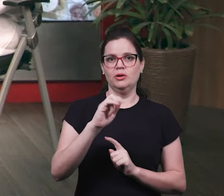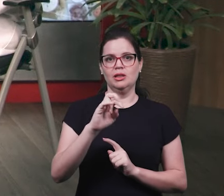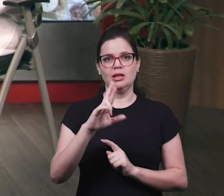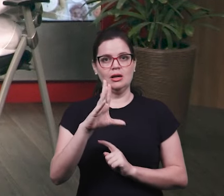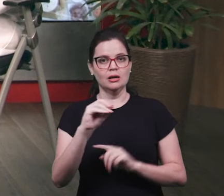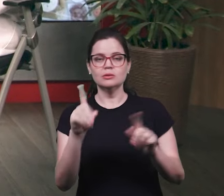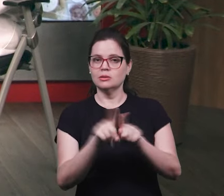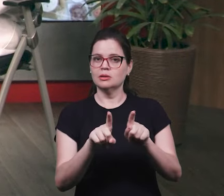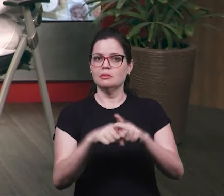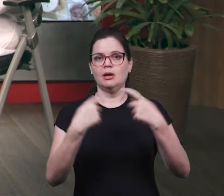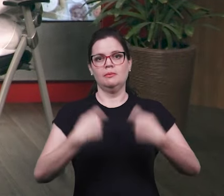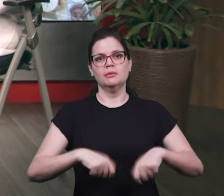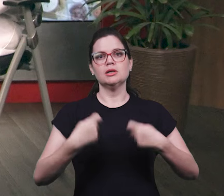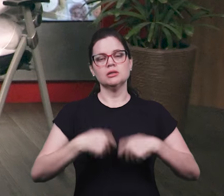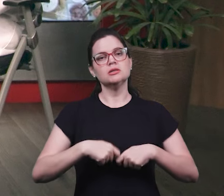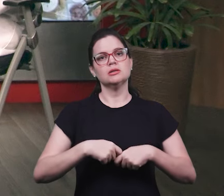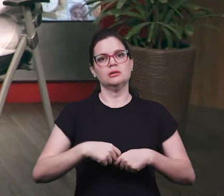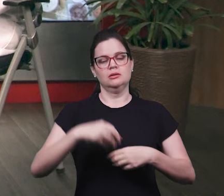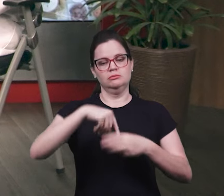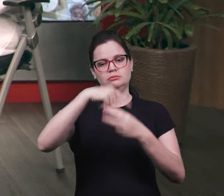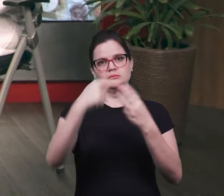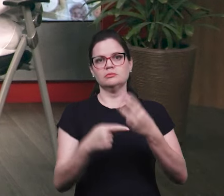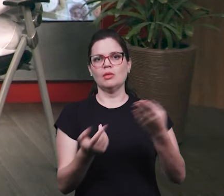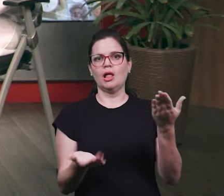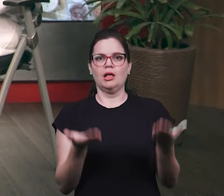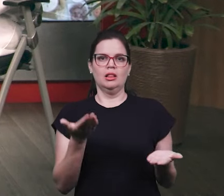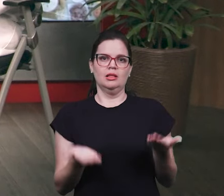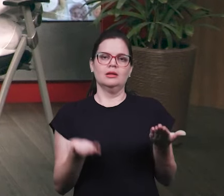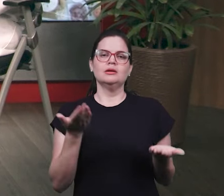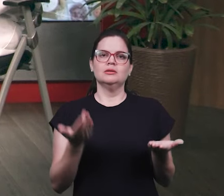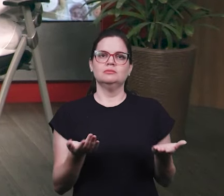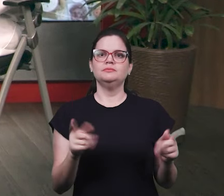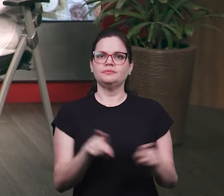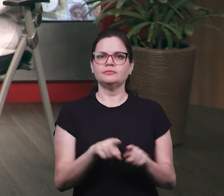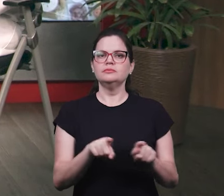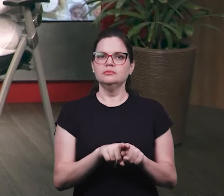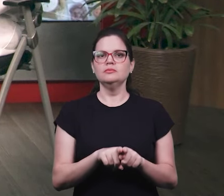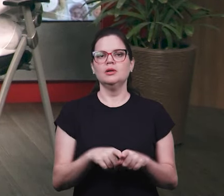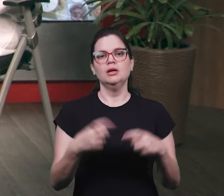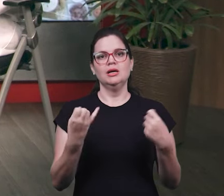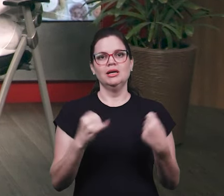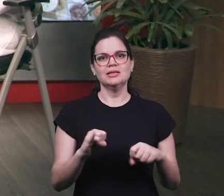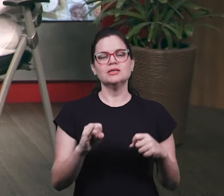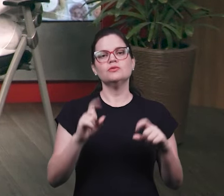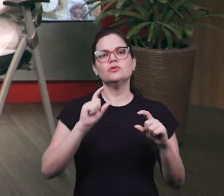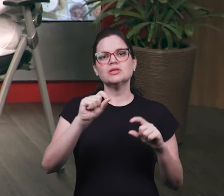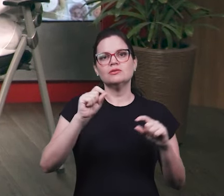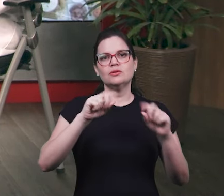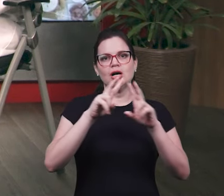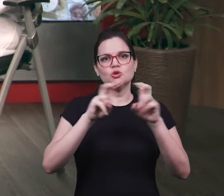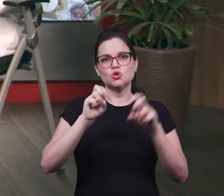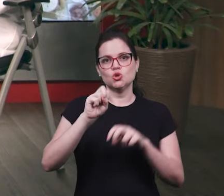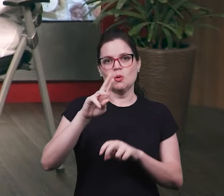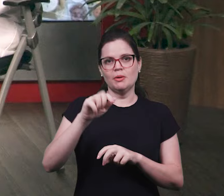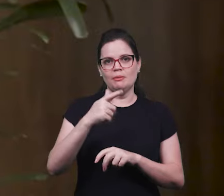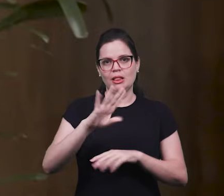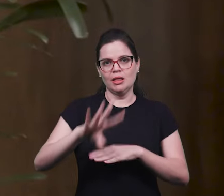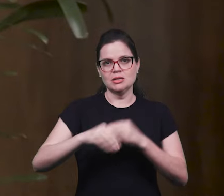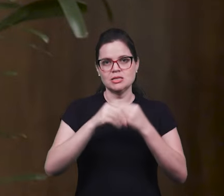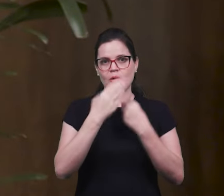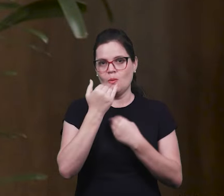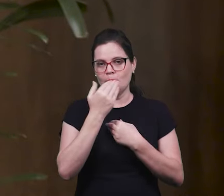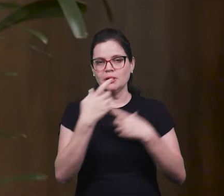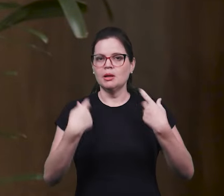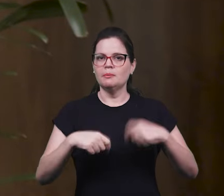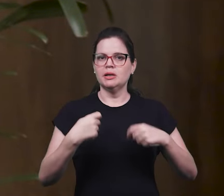então o olhar tem que tá nisso e muitas vezes o menos é mais quando vem da suplementação muito bem então já